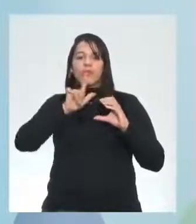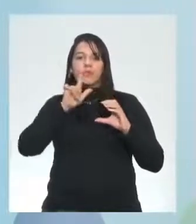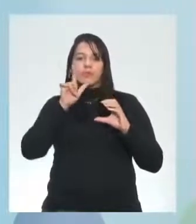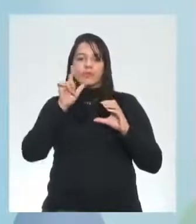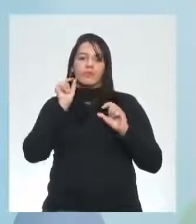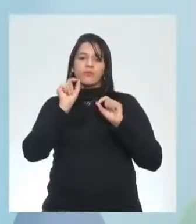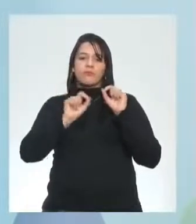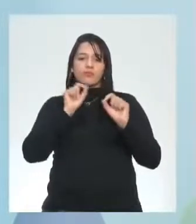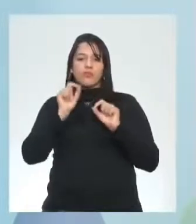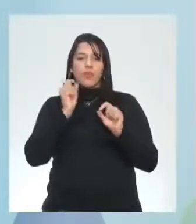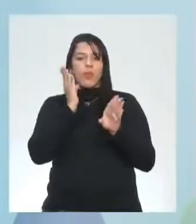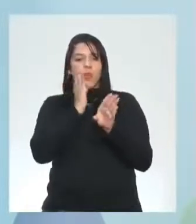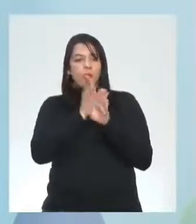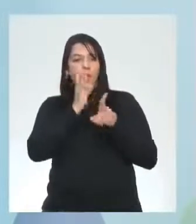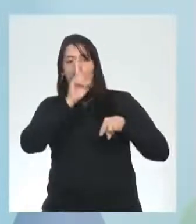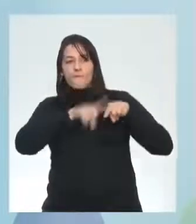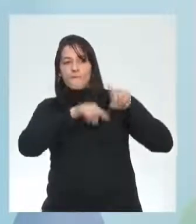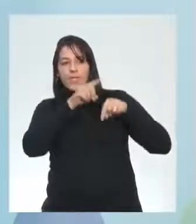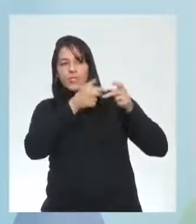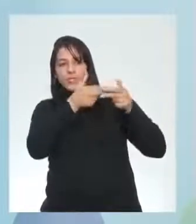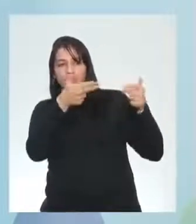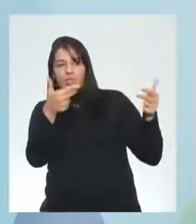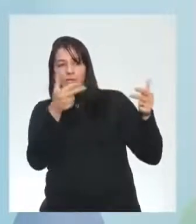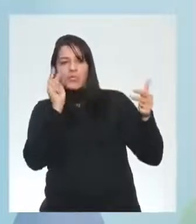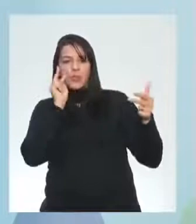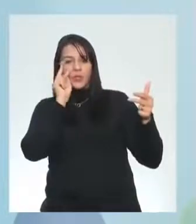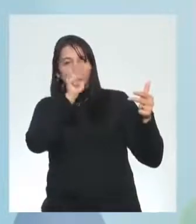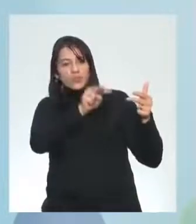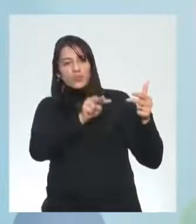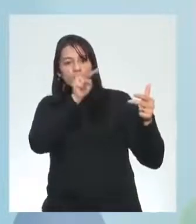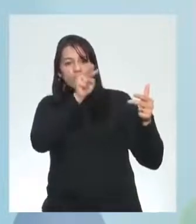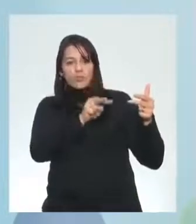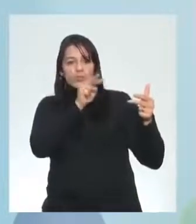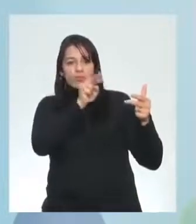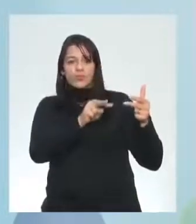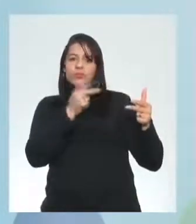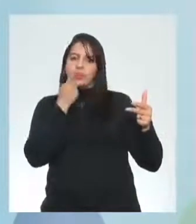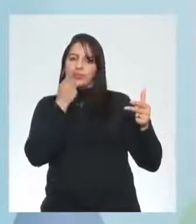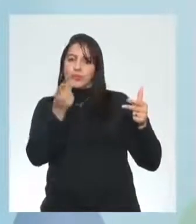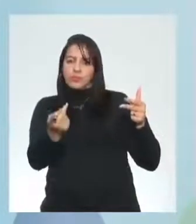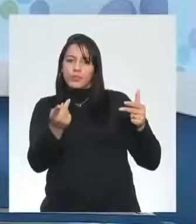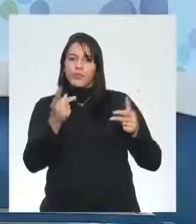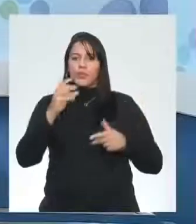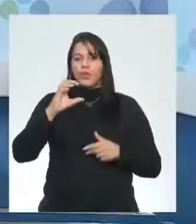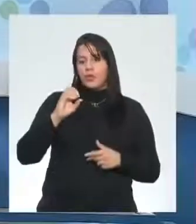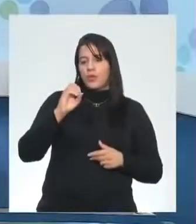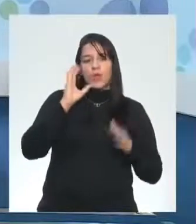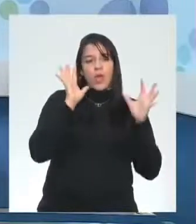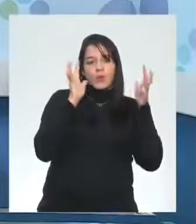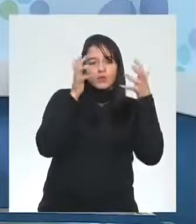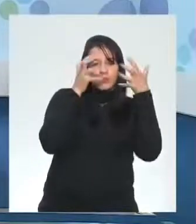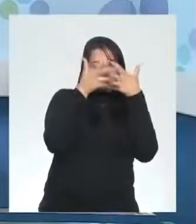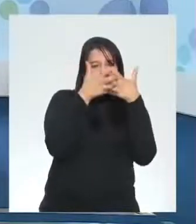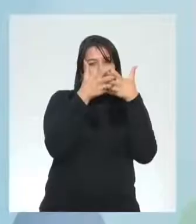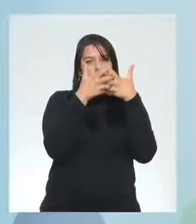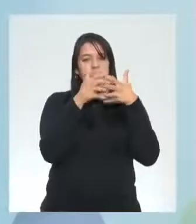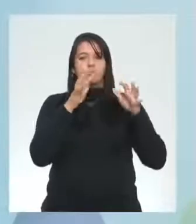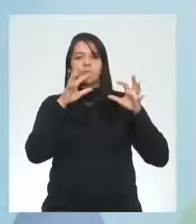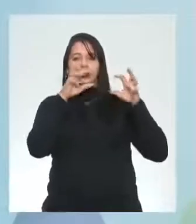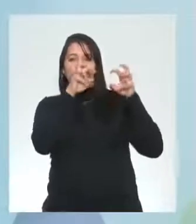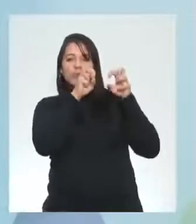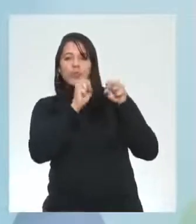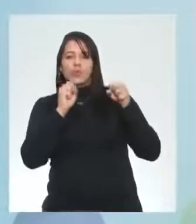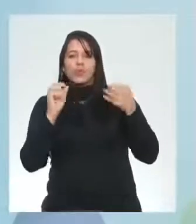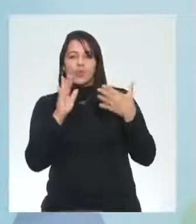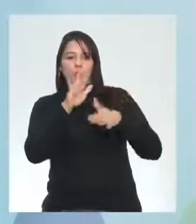identificar objetos ou consegue enxergar no que a gente chama de obscuridade, né? Então, naqueles momentos